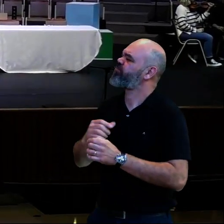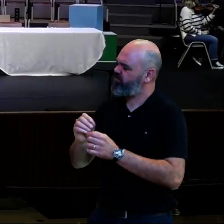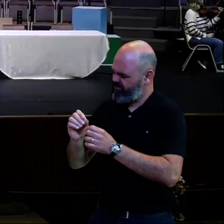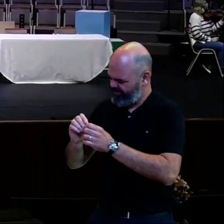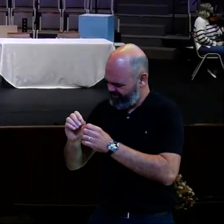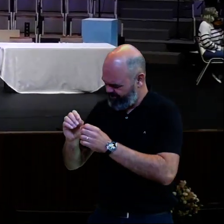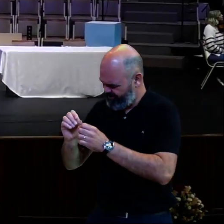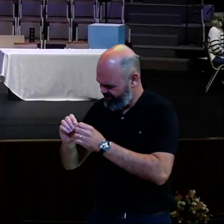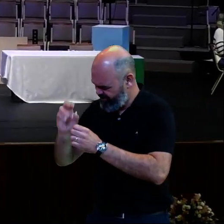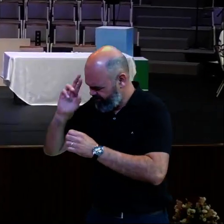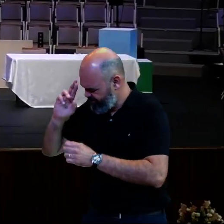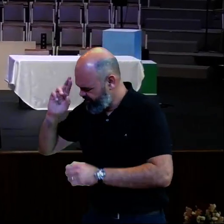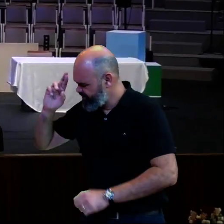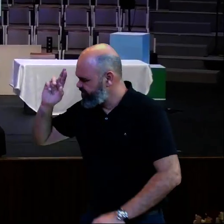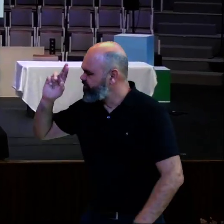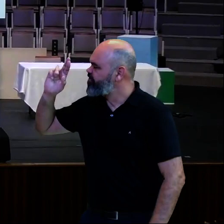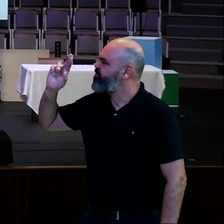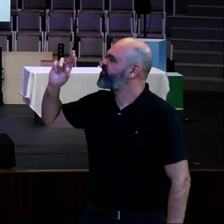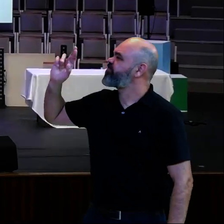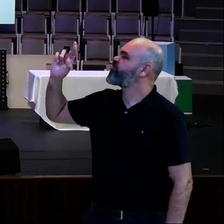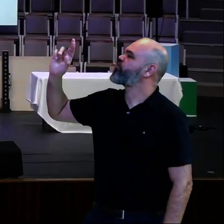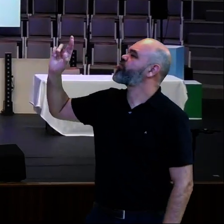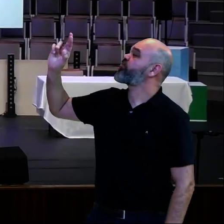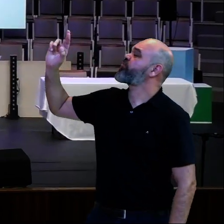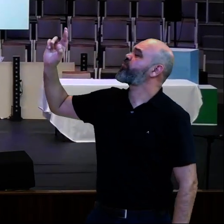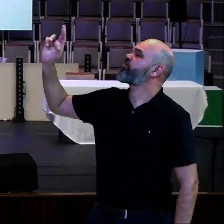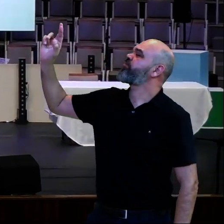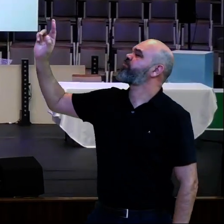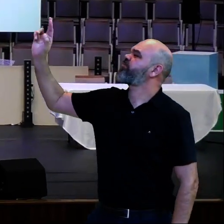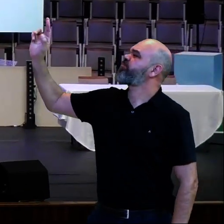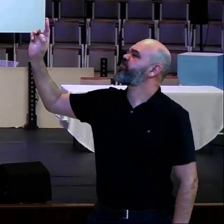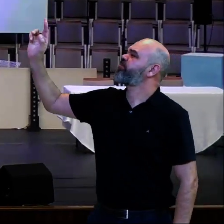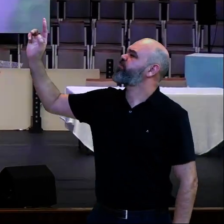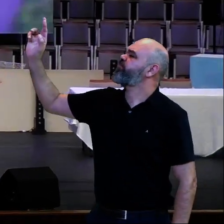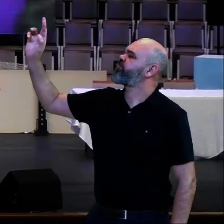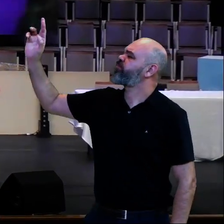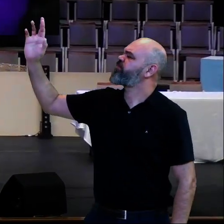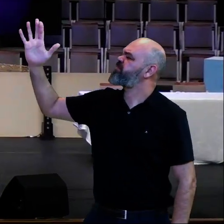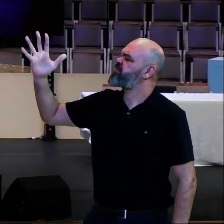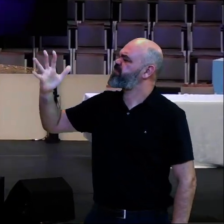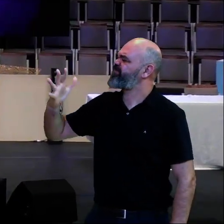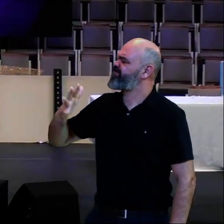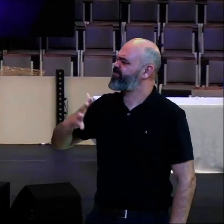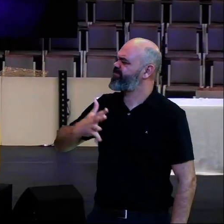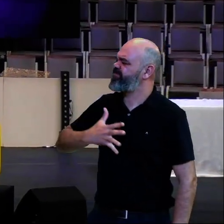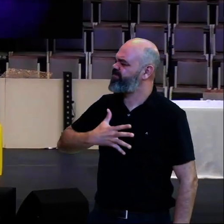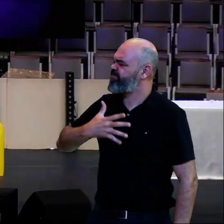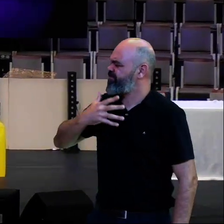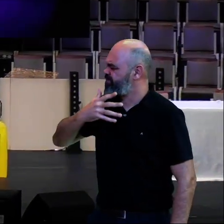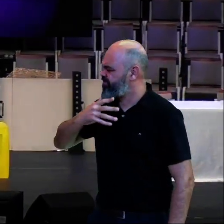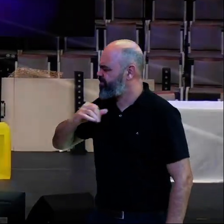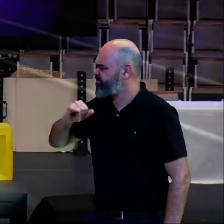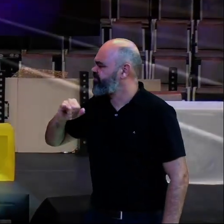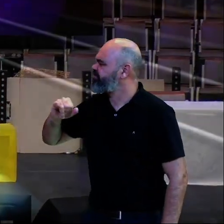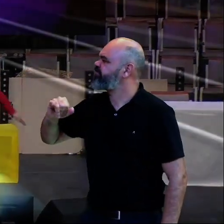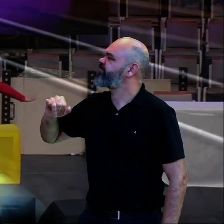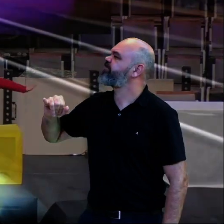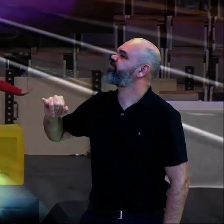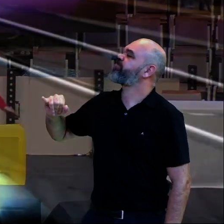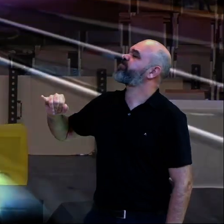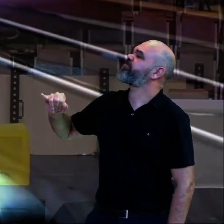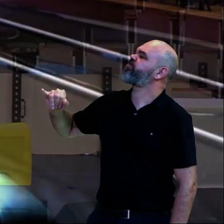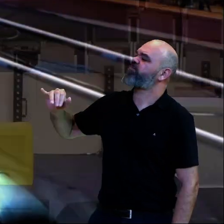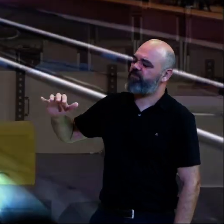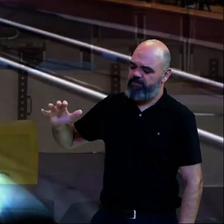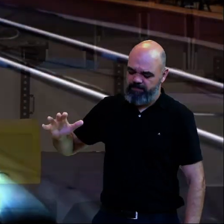composição. Tu és o artista e a